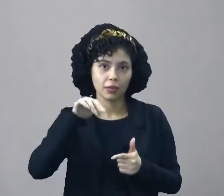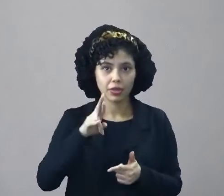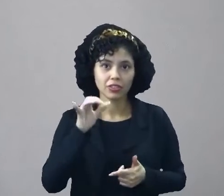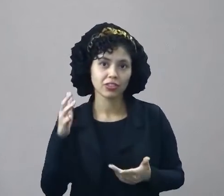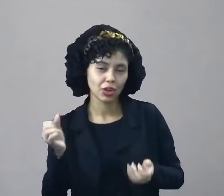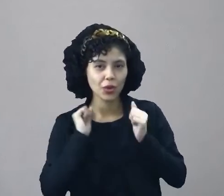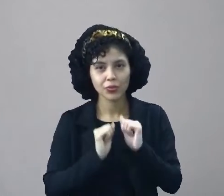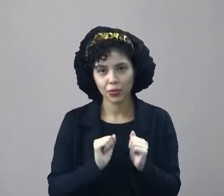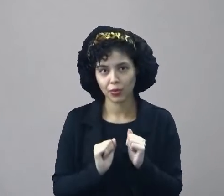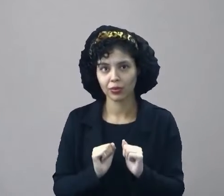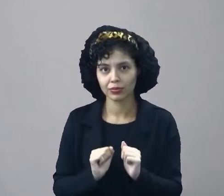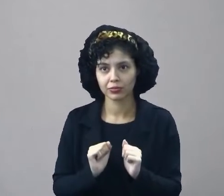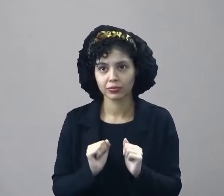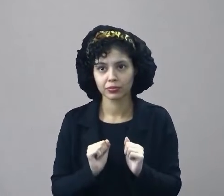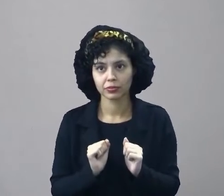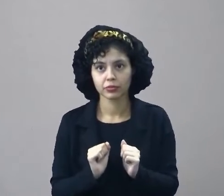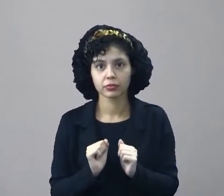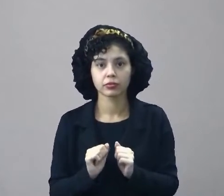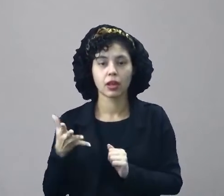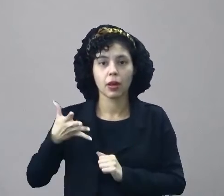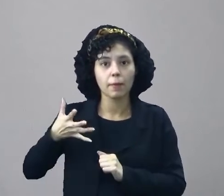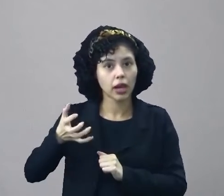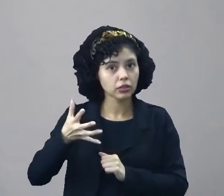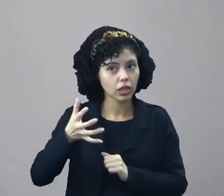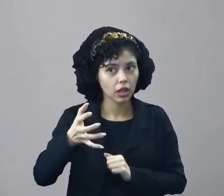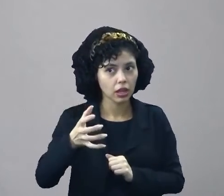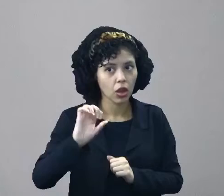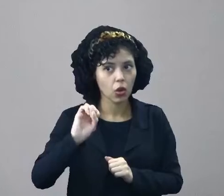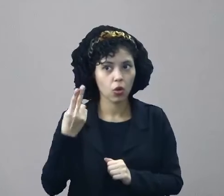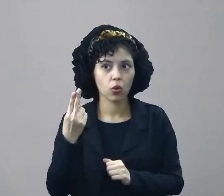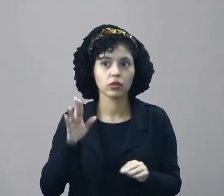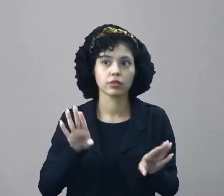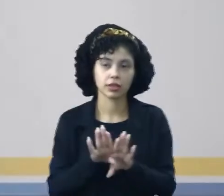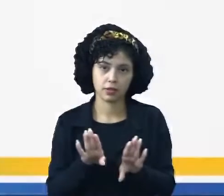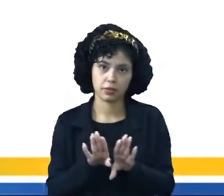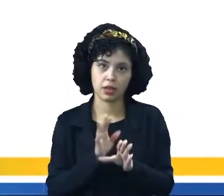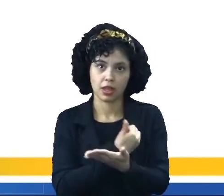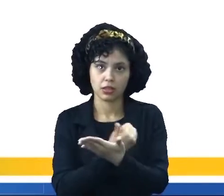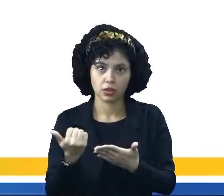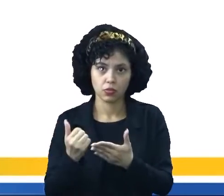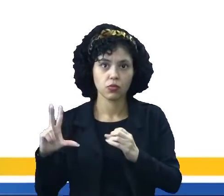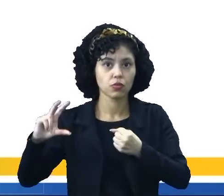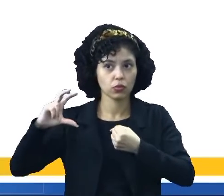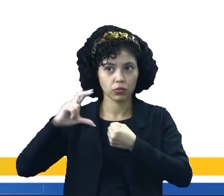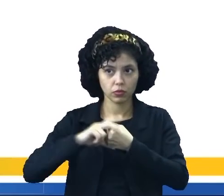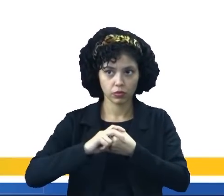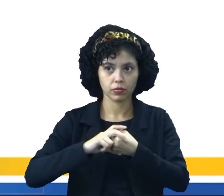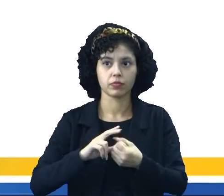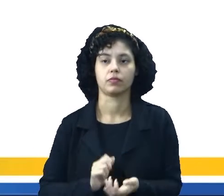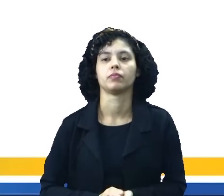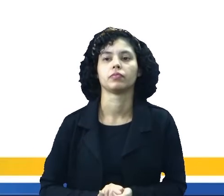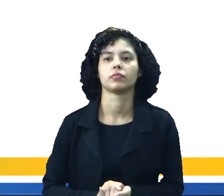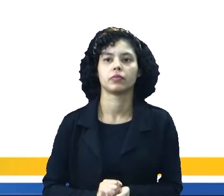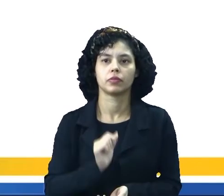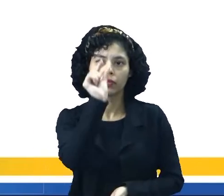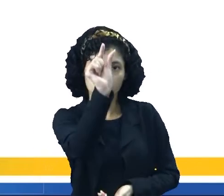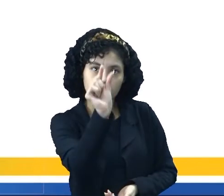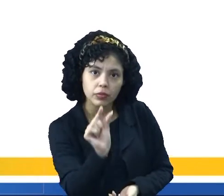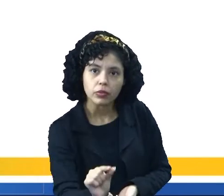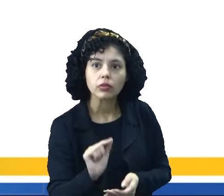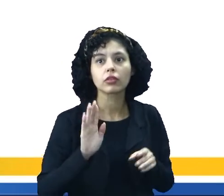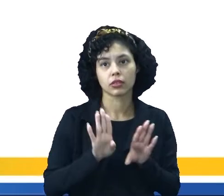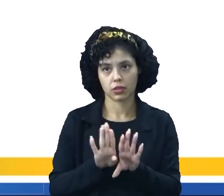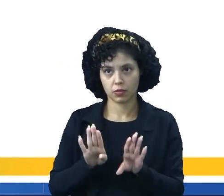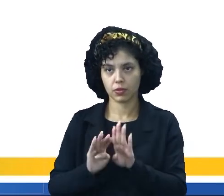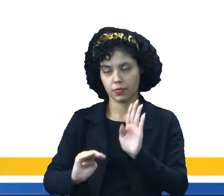que pode tanto ser por ação bacteriana, como pode também por ser ação viral. Na medula espinhal também tem